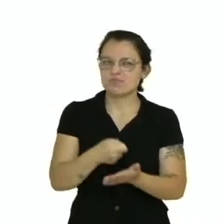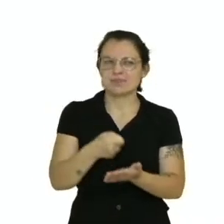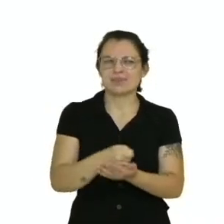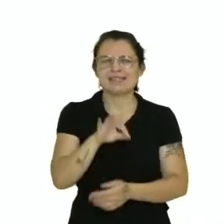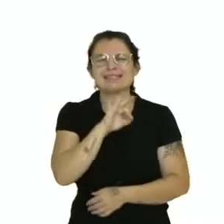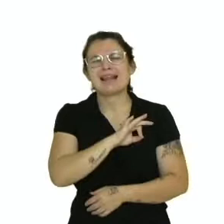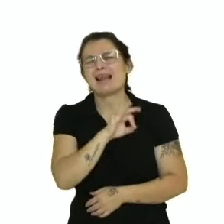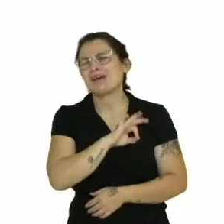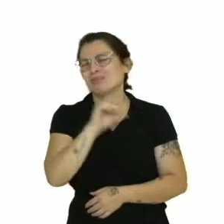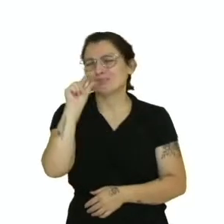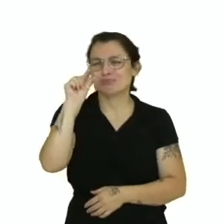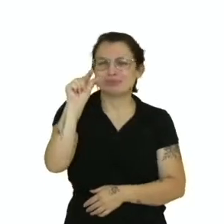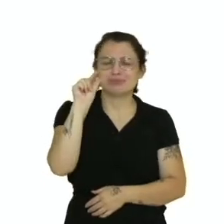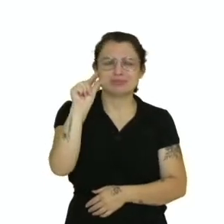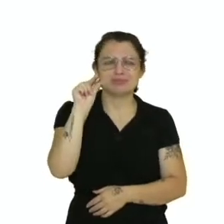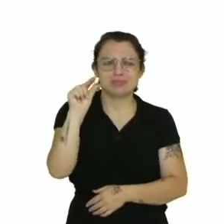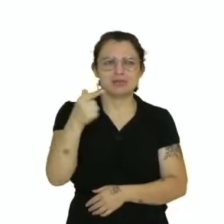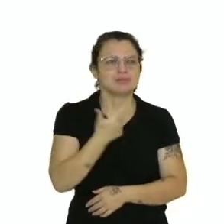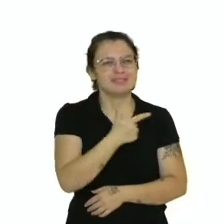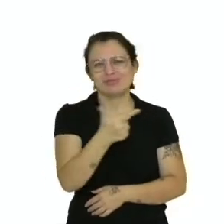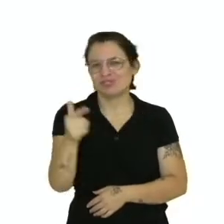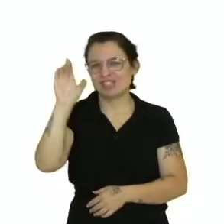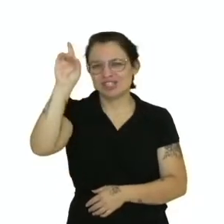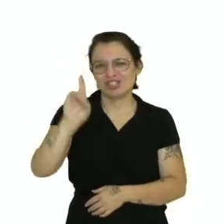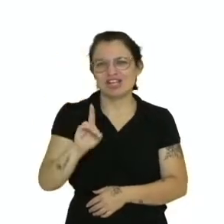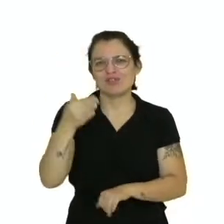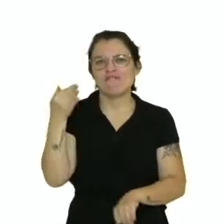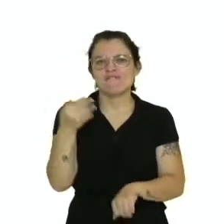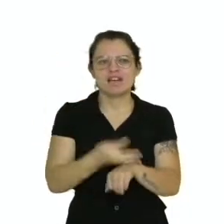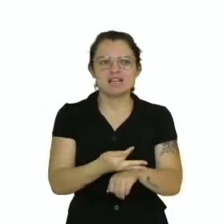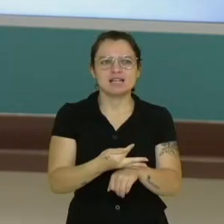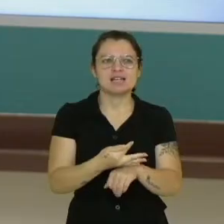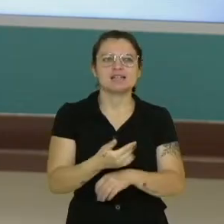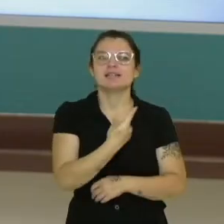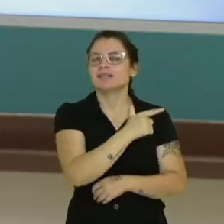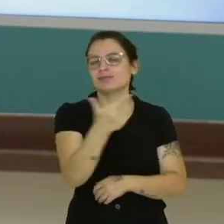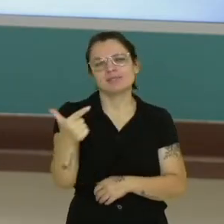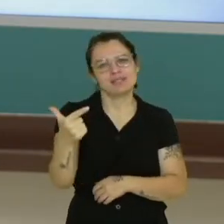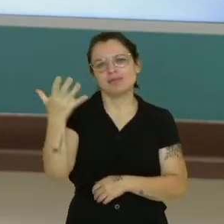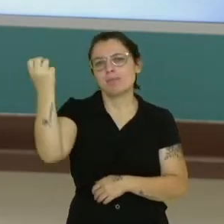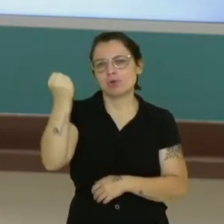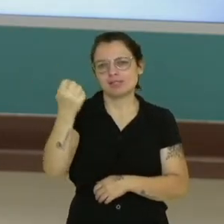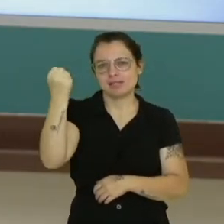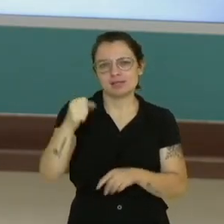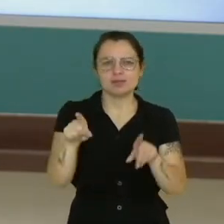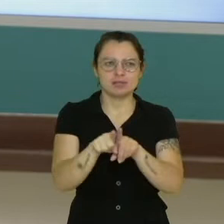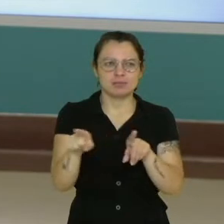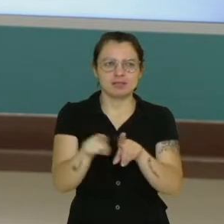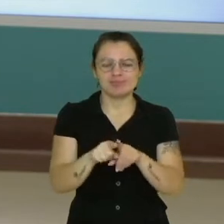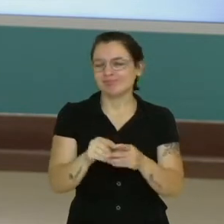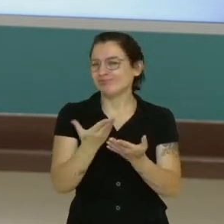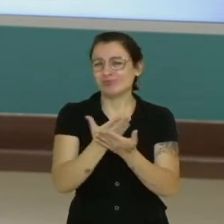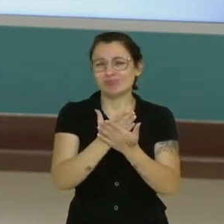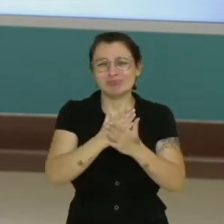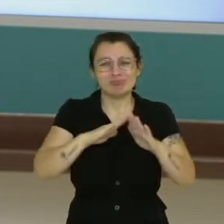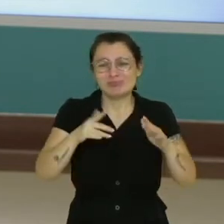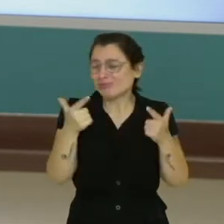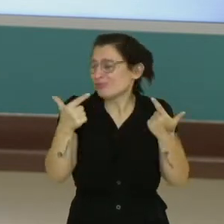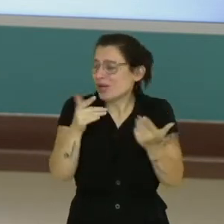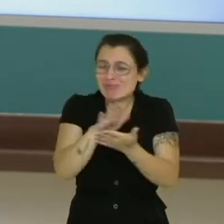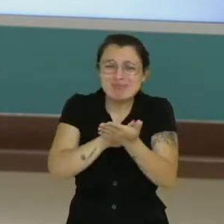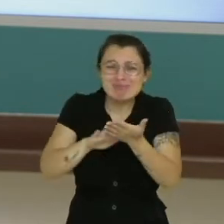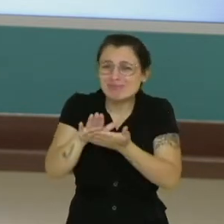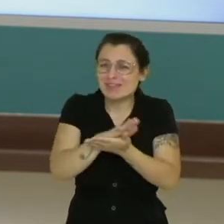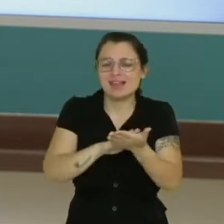eram baixos, não tinham direito a férias e também não tinham direito à aposentadoria. Nada disso existia para